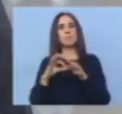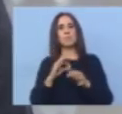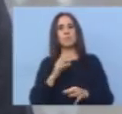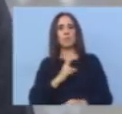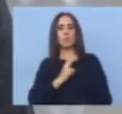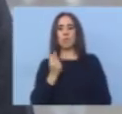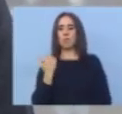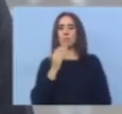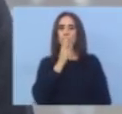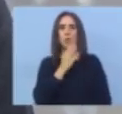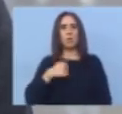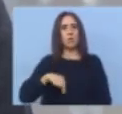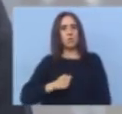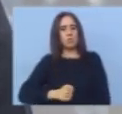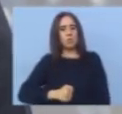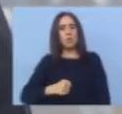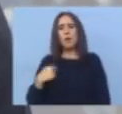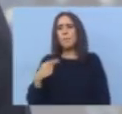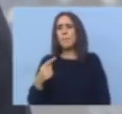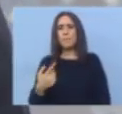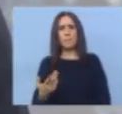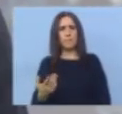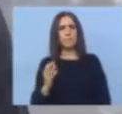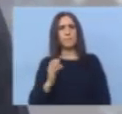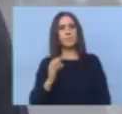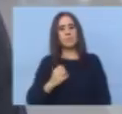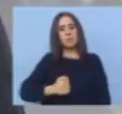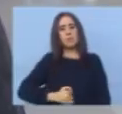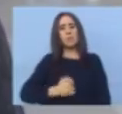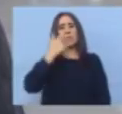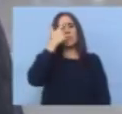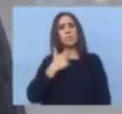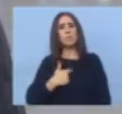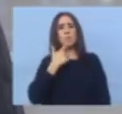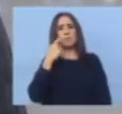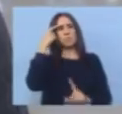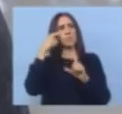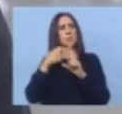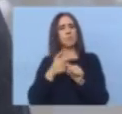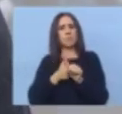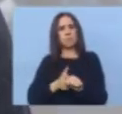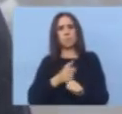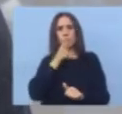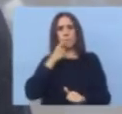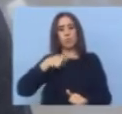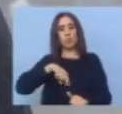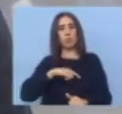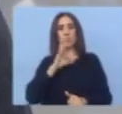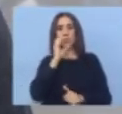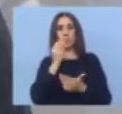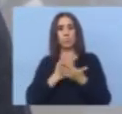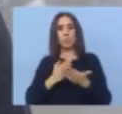bocado, nós somos católicos no dia-a-dia. E, no fundo, somos católicos cumprimos a nossa missão. E nós, enquanto estudantes, a nossa missão é